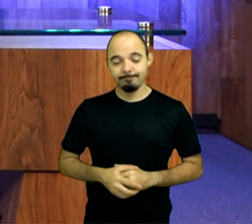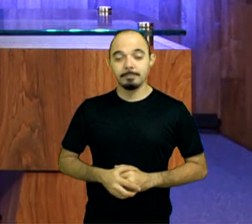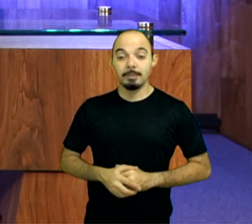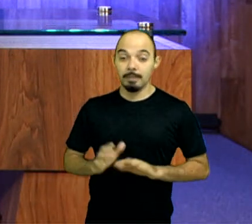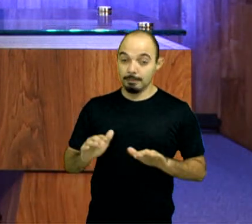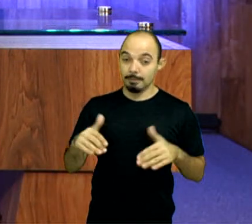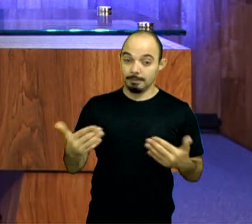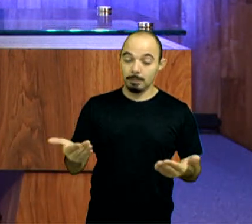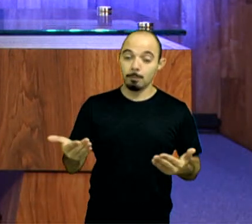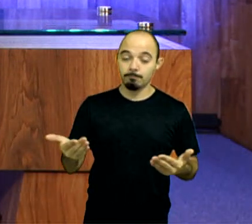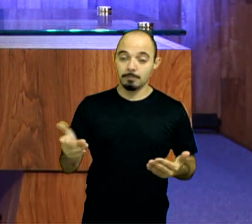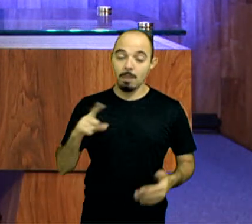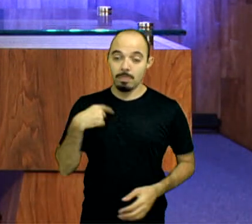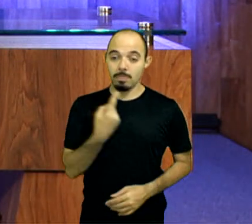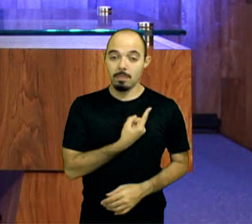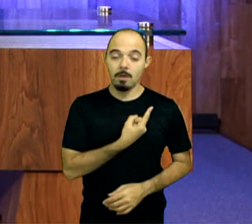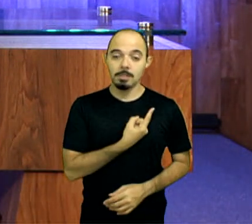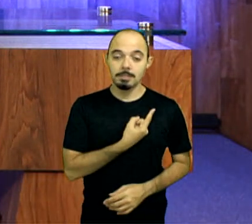dominando,